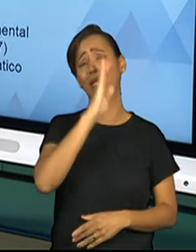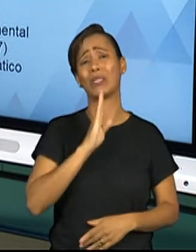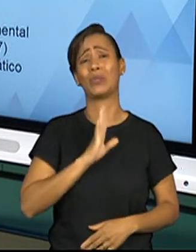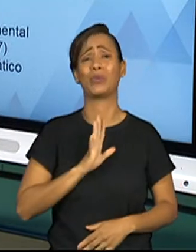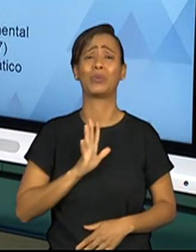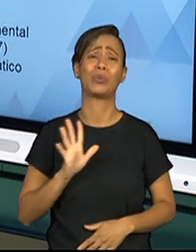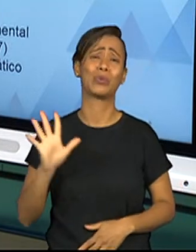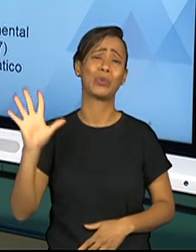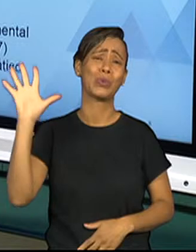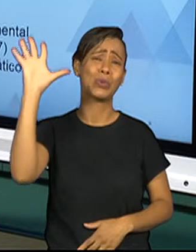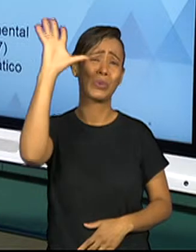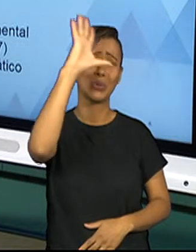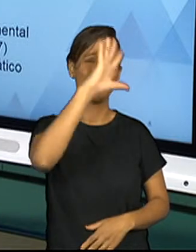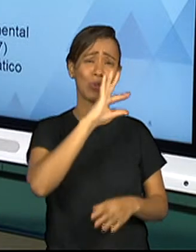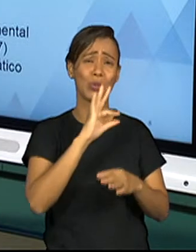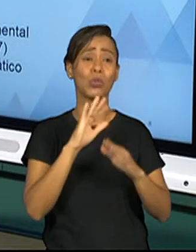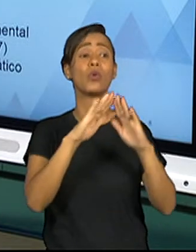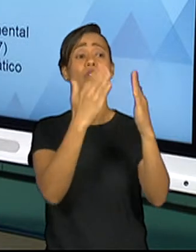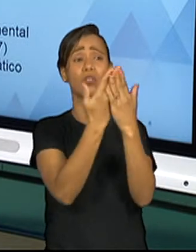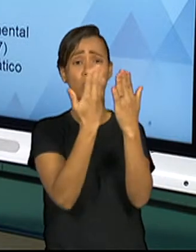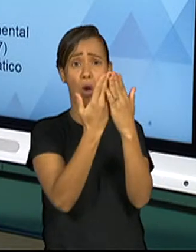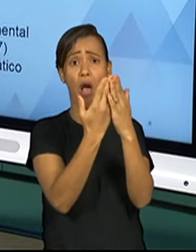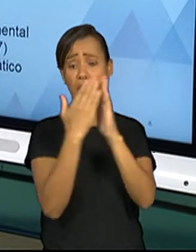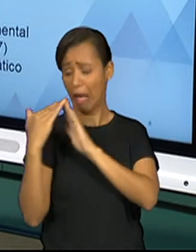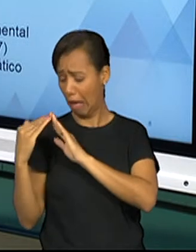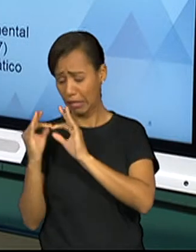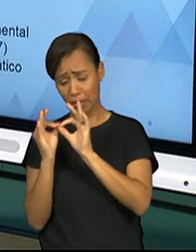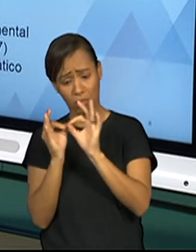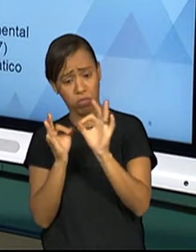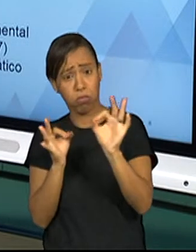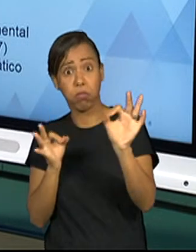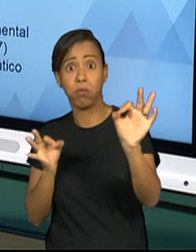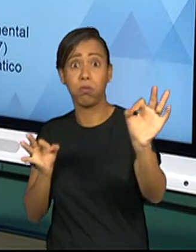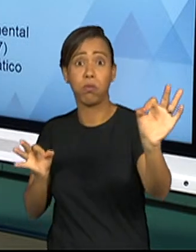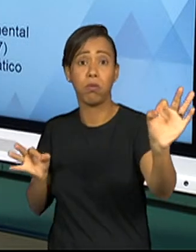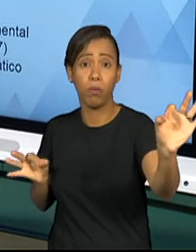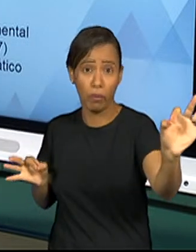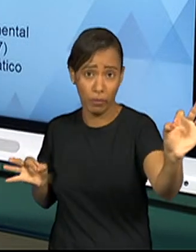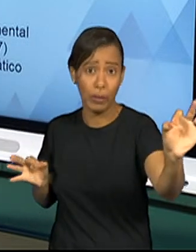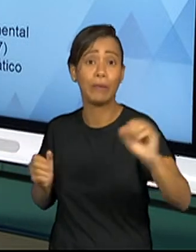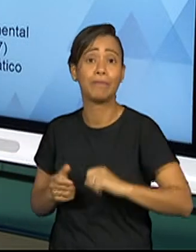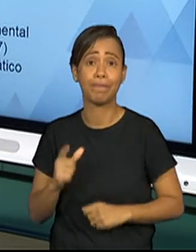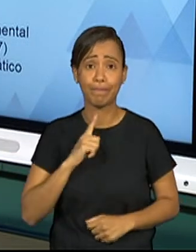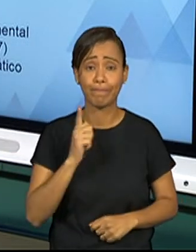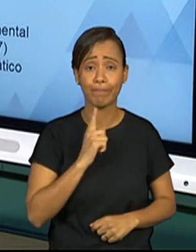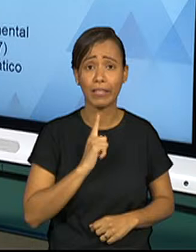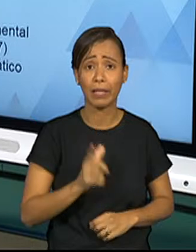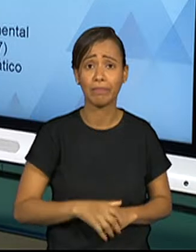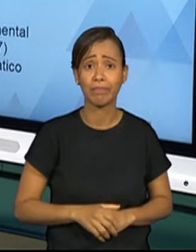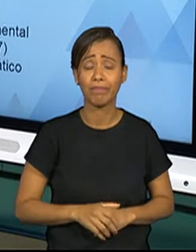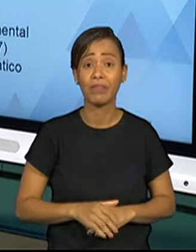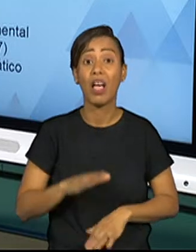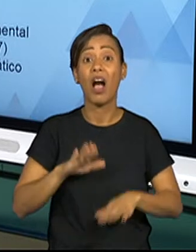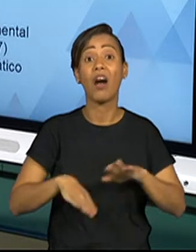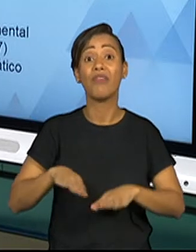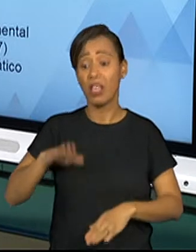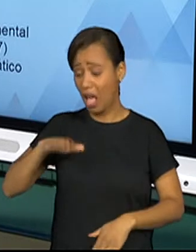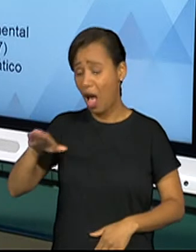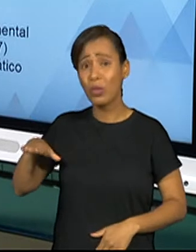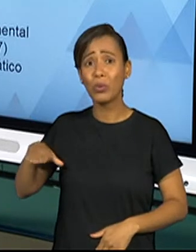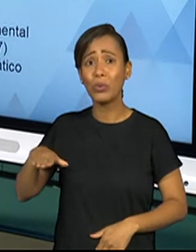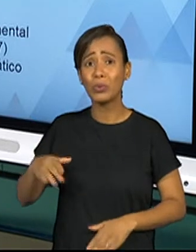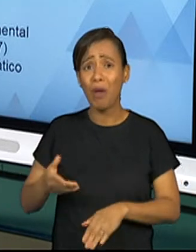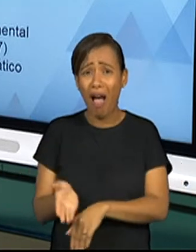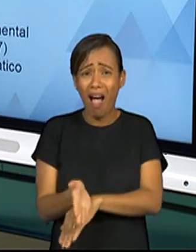todo chegam até as escolas, né? Existem comunidades que são distantes, existem locais que o aluno precisa sair